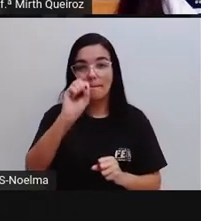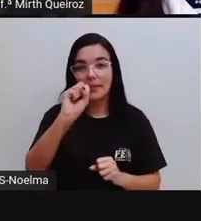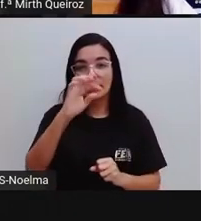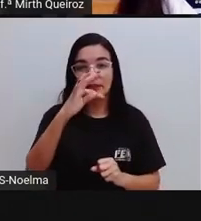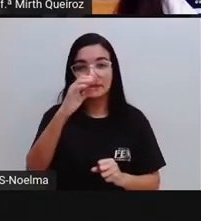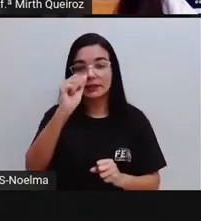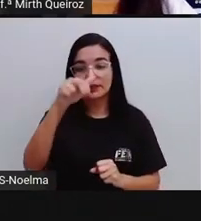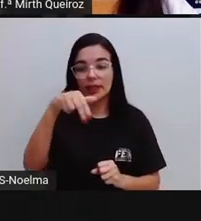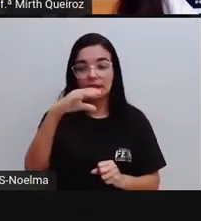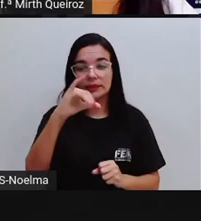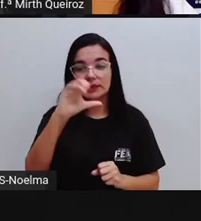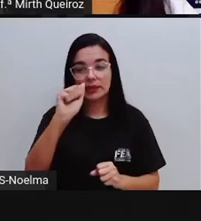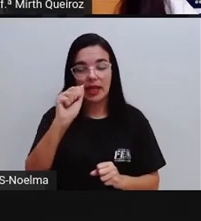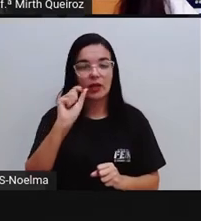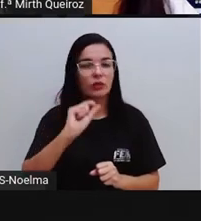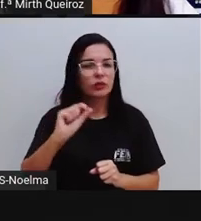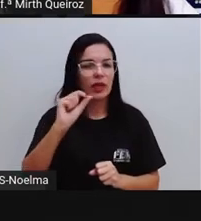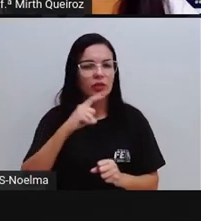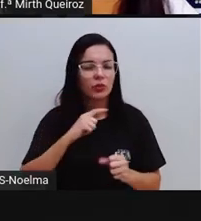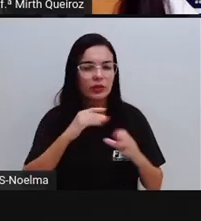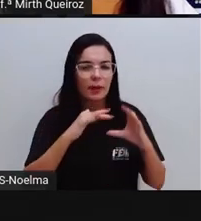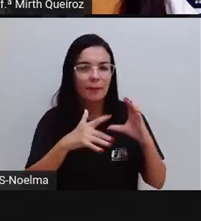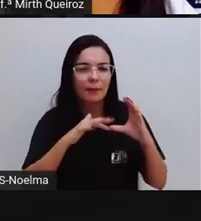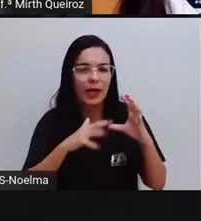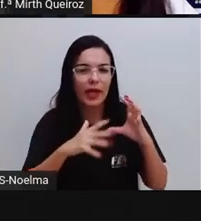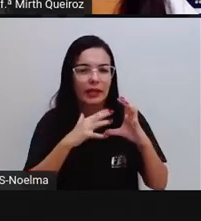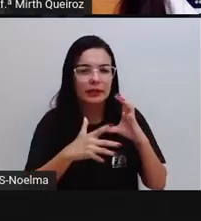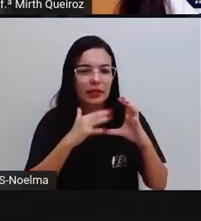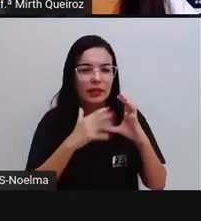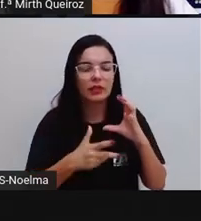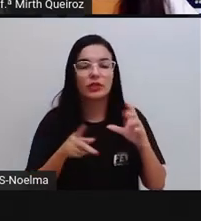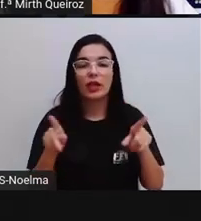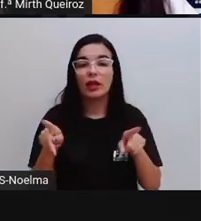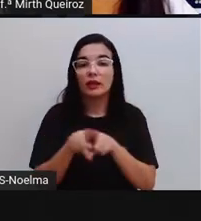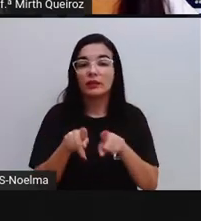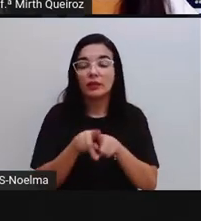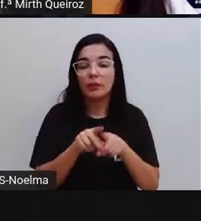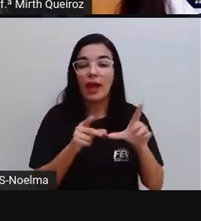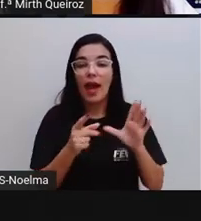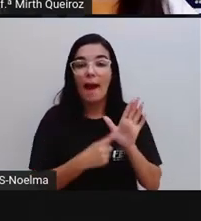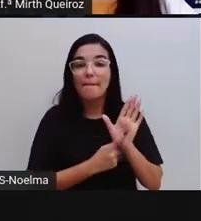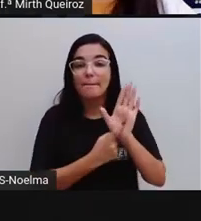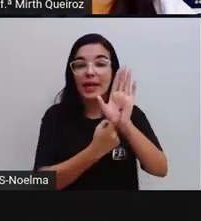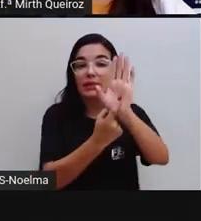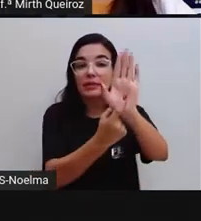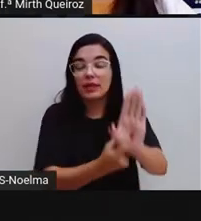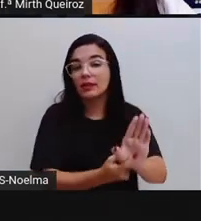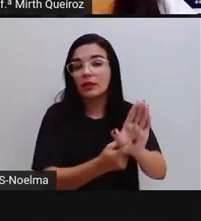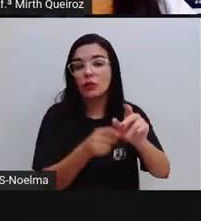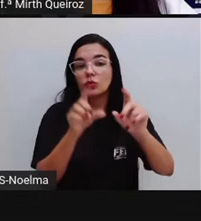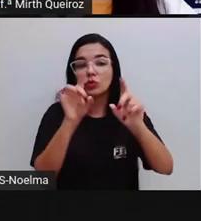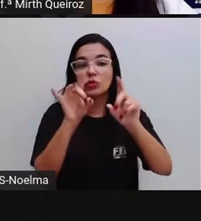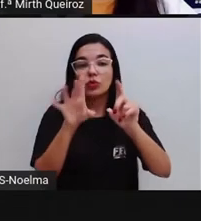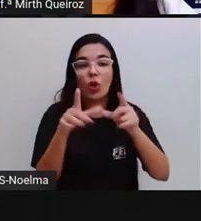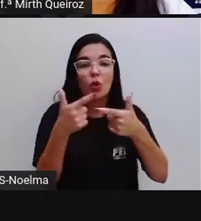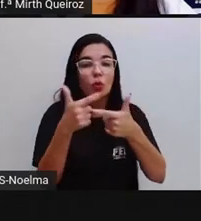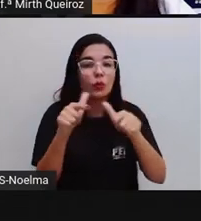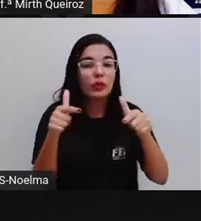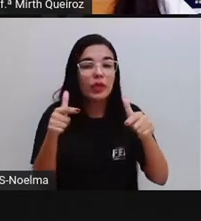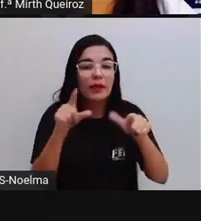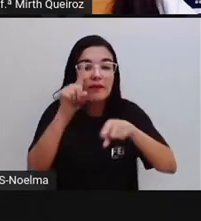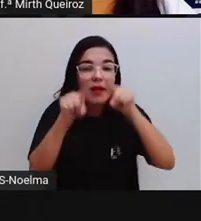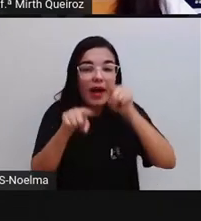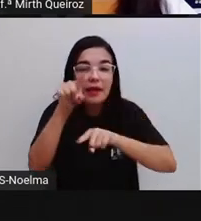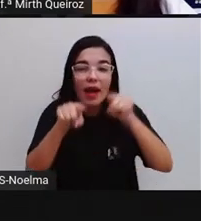suas propriedades, que elas apresentam valores que praticamente não vão